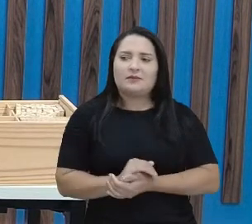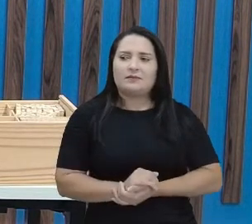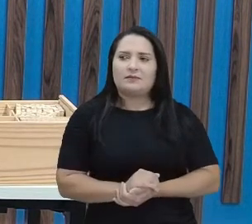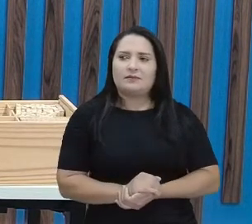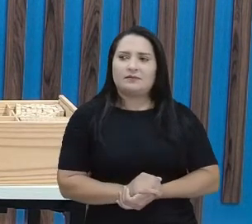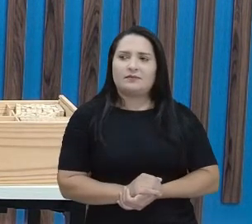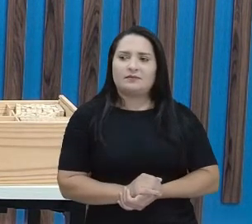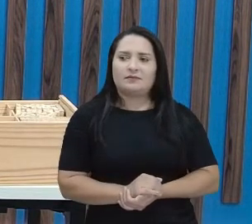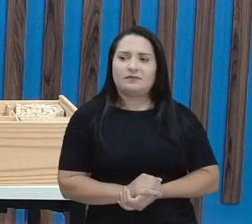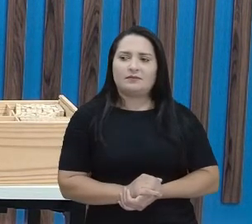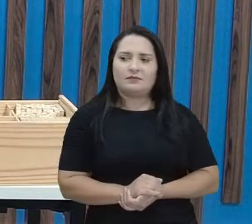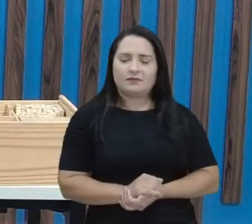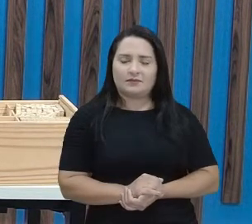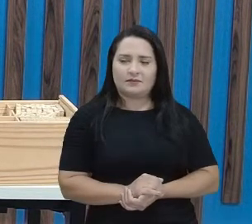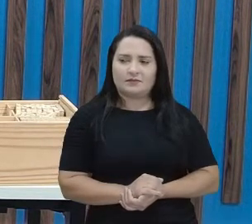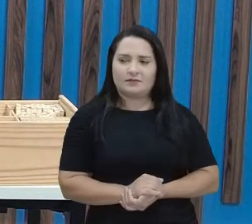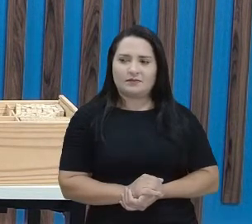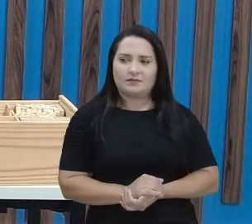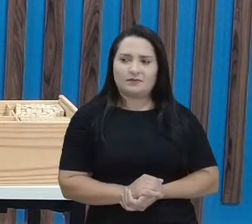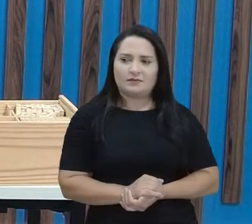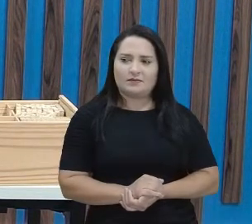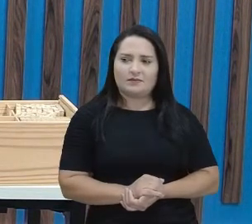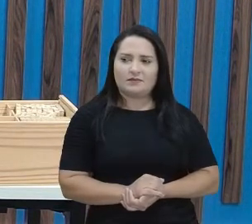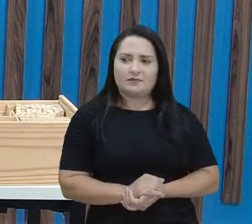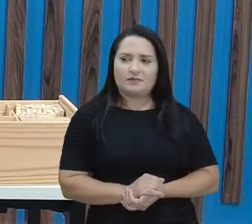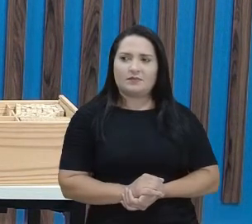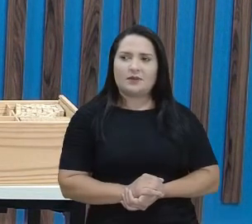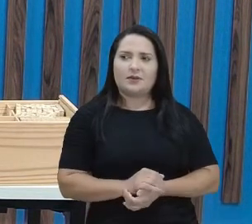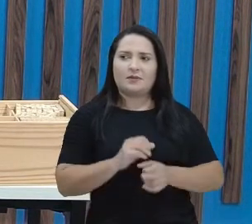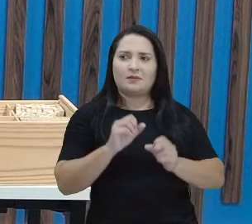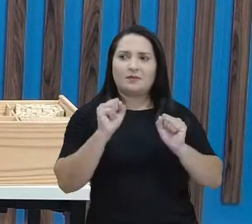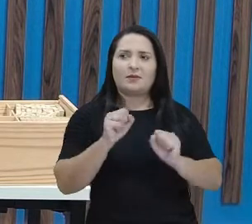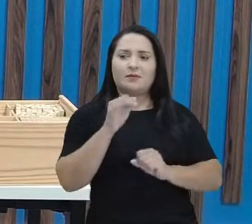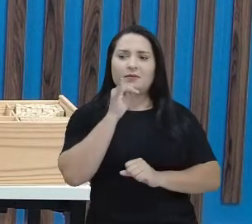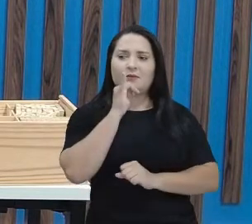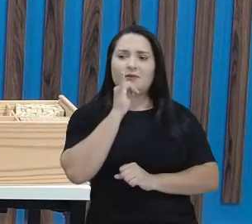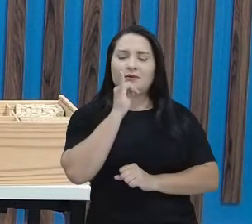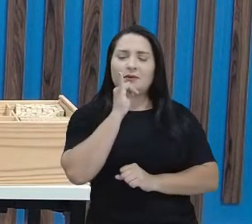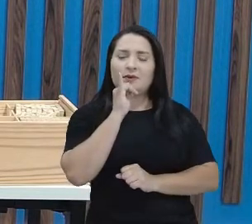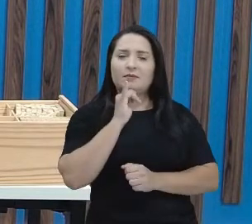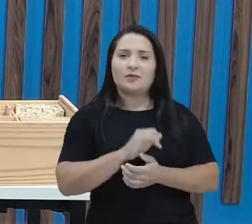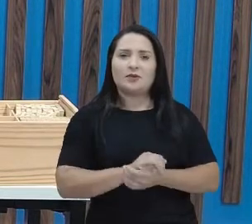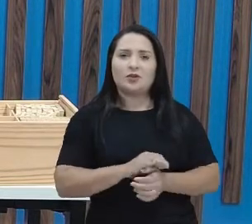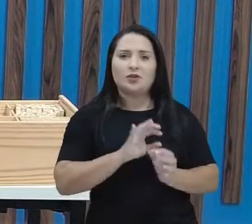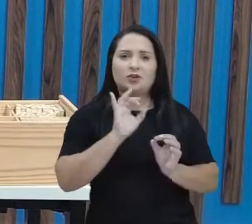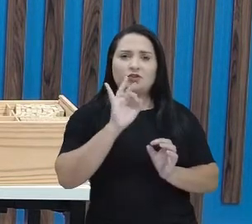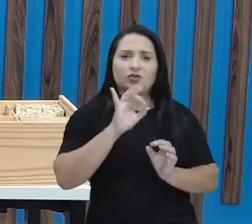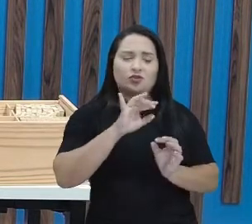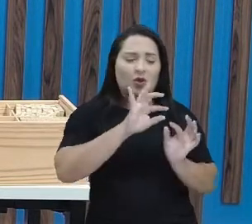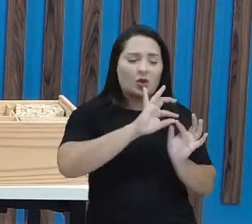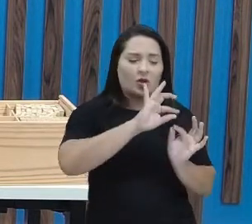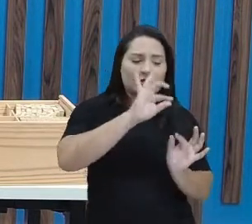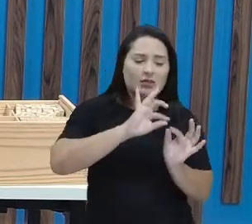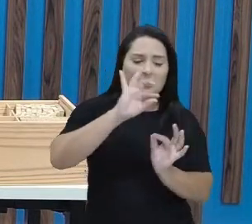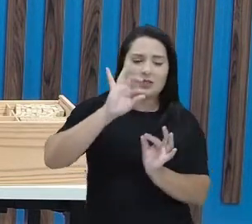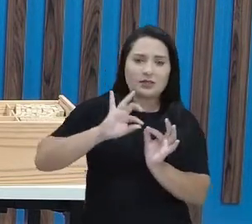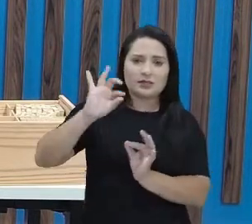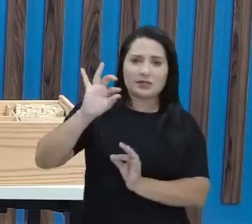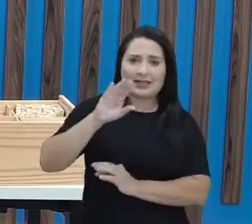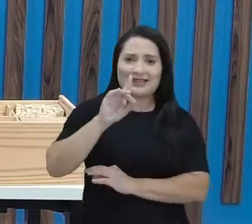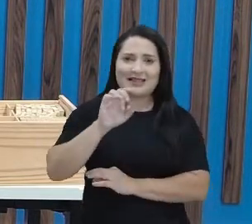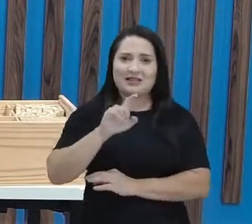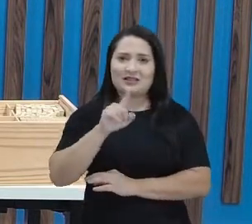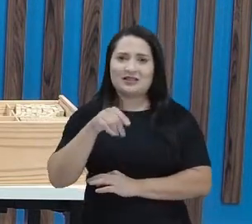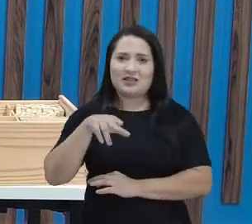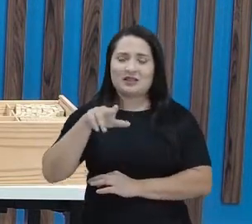aqui, né? Eu posso, por exemplo, trabalhar só com as dezenas, posso decompor de outra forma,